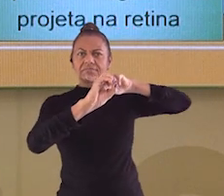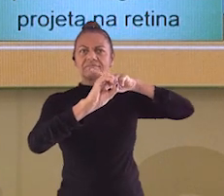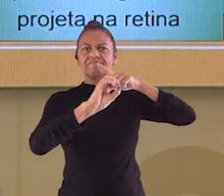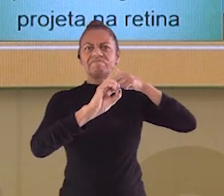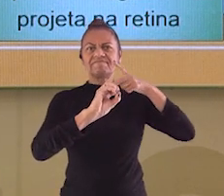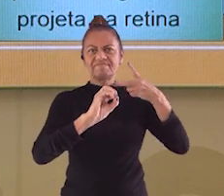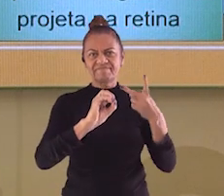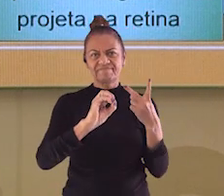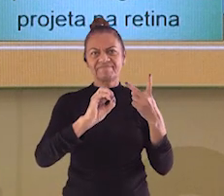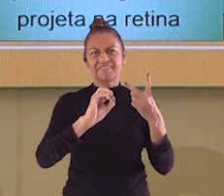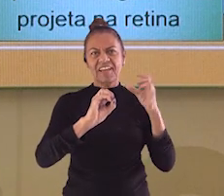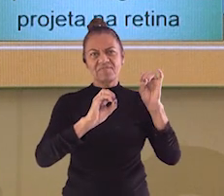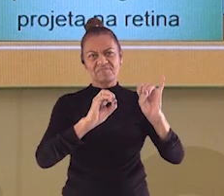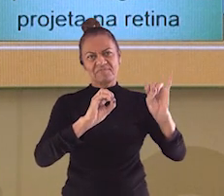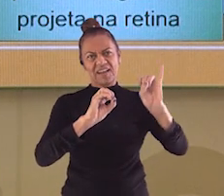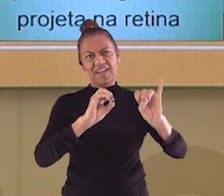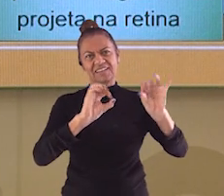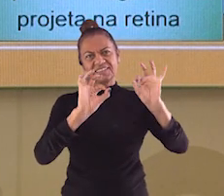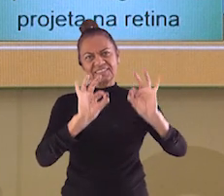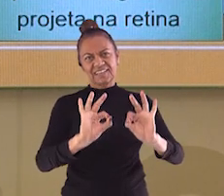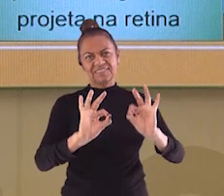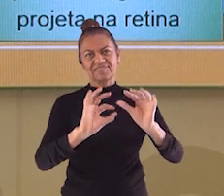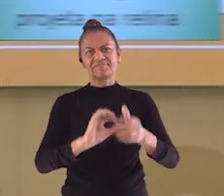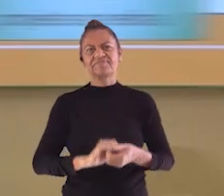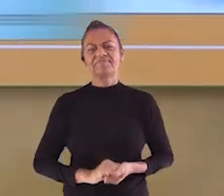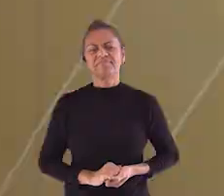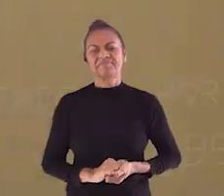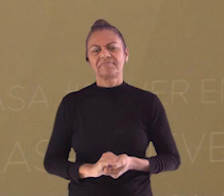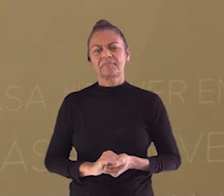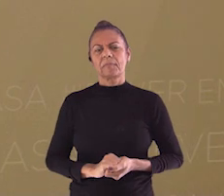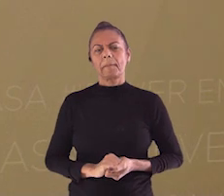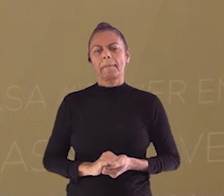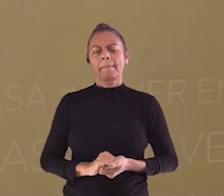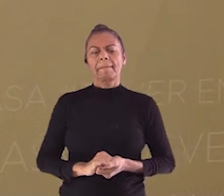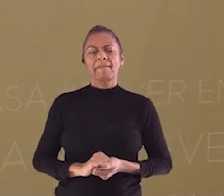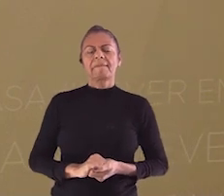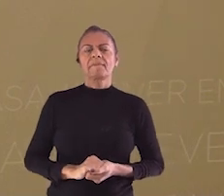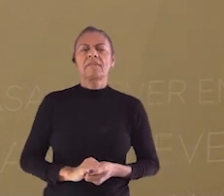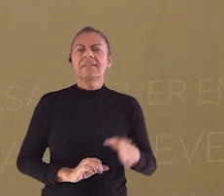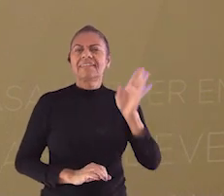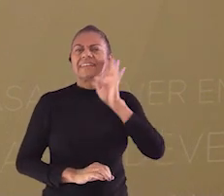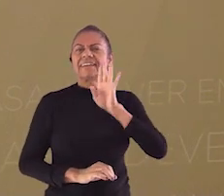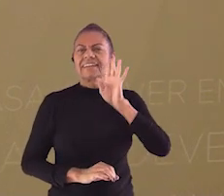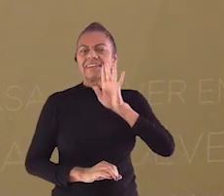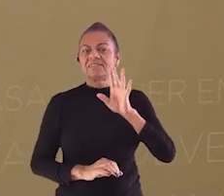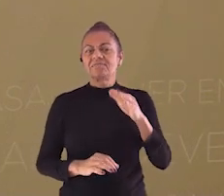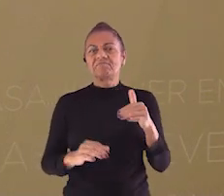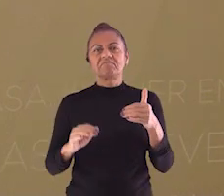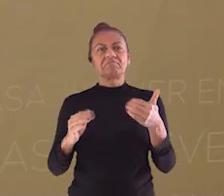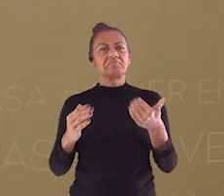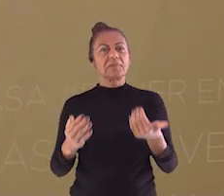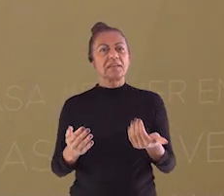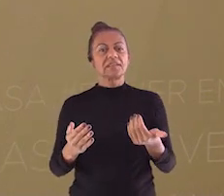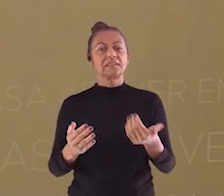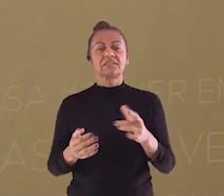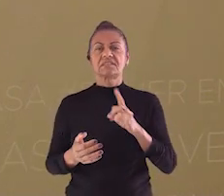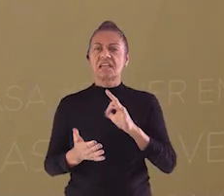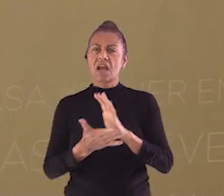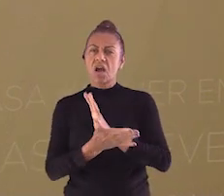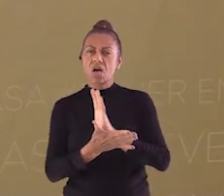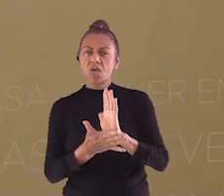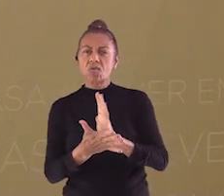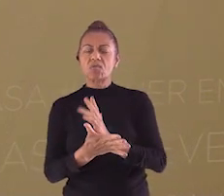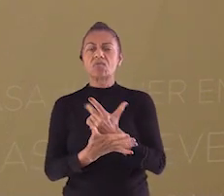de forma correta e não de cabeça para baixo. Muito legal, não é mesmo? Mas existem casos em